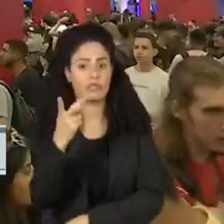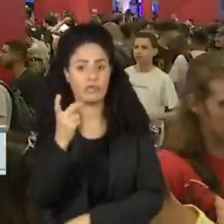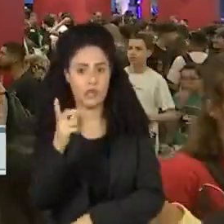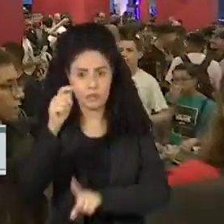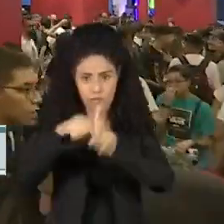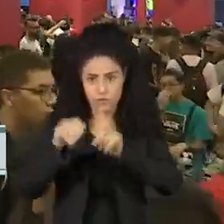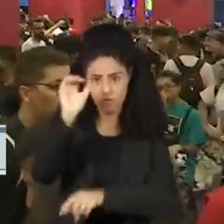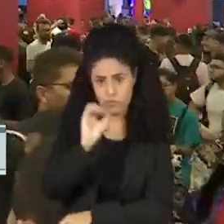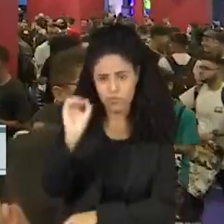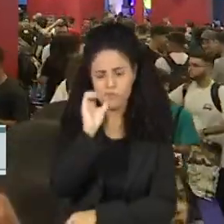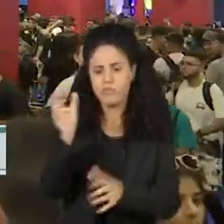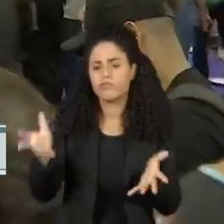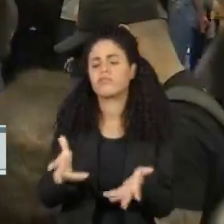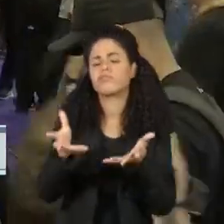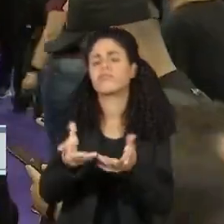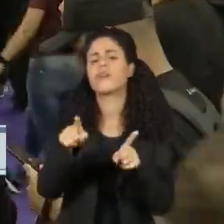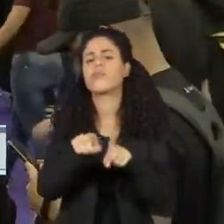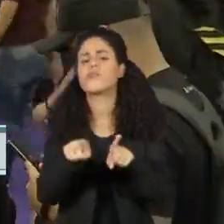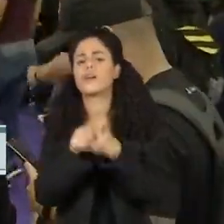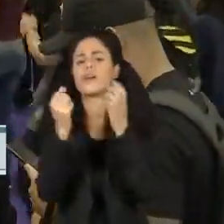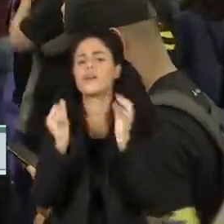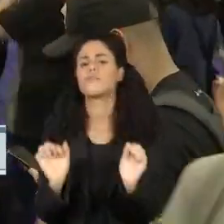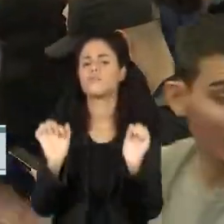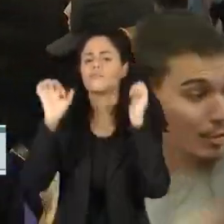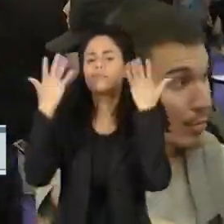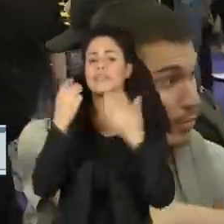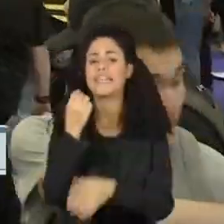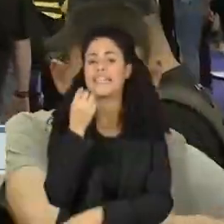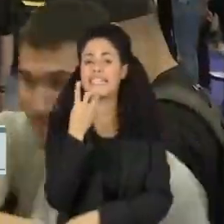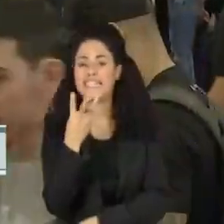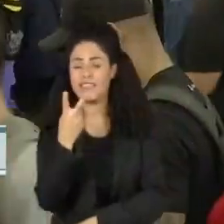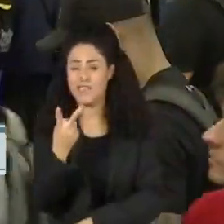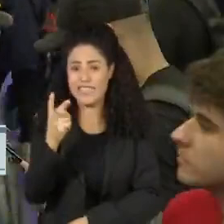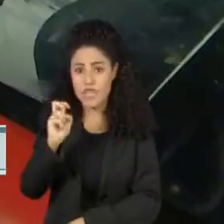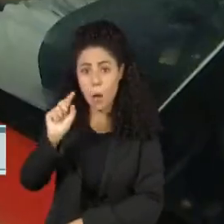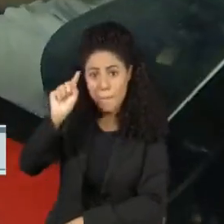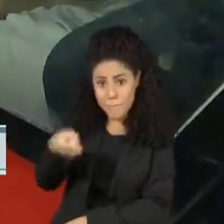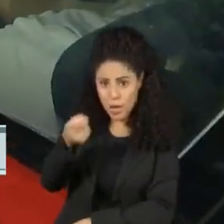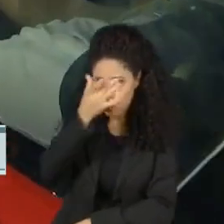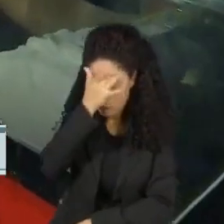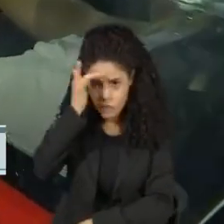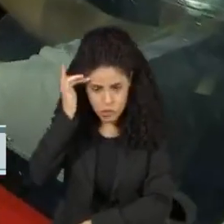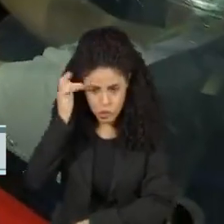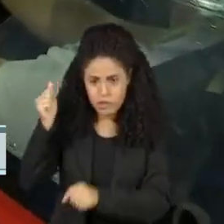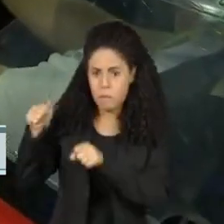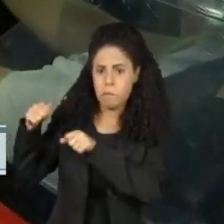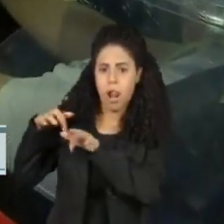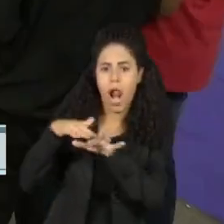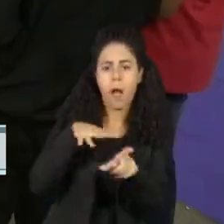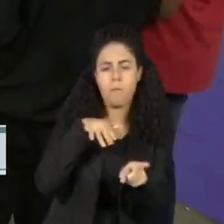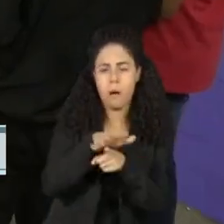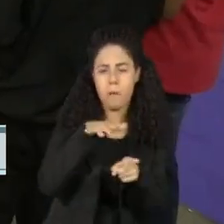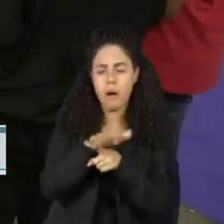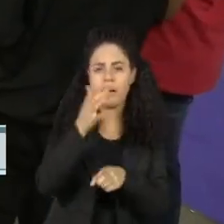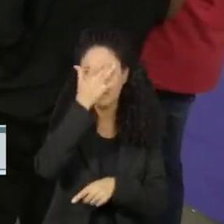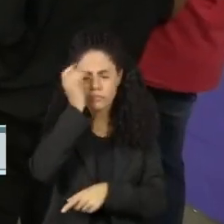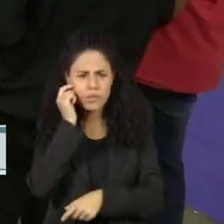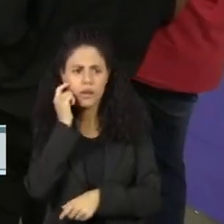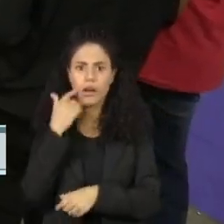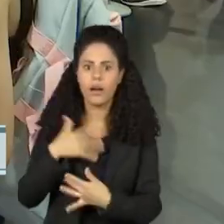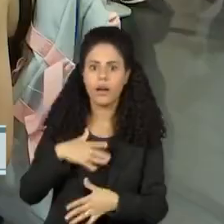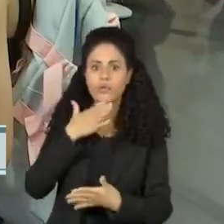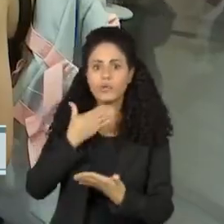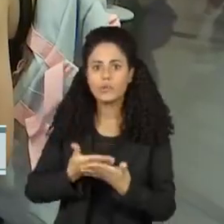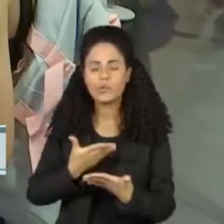a estimativa é que o evento supere 325 mil pessoas quem não conhece esse mundo pode ficar um pouco surpreso